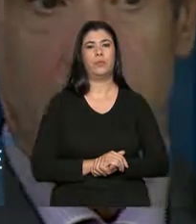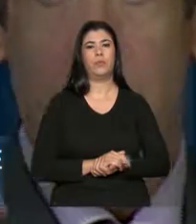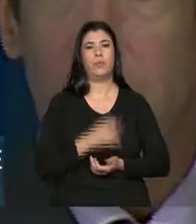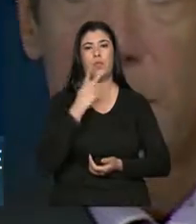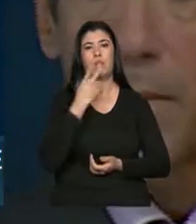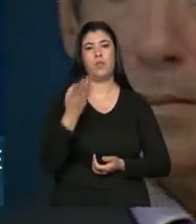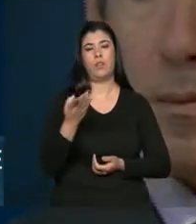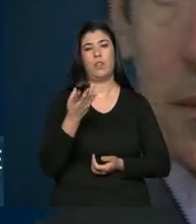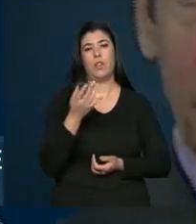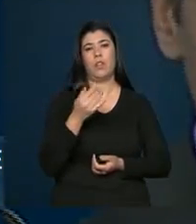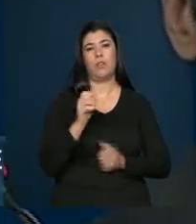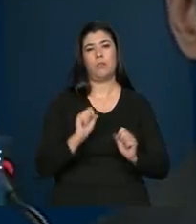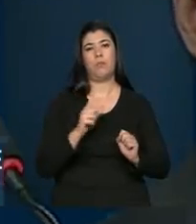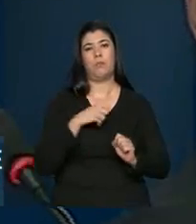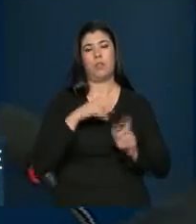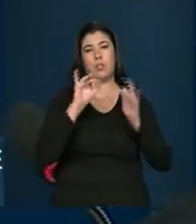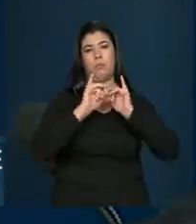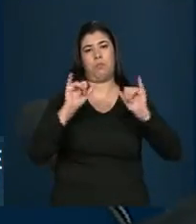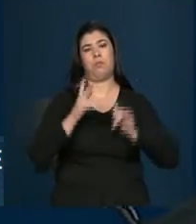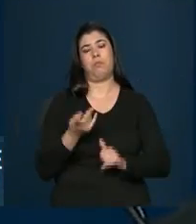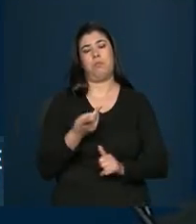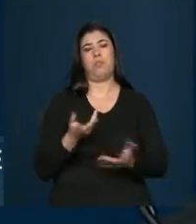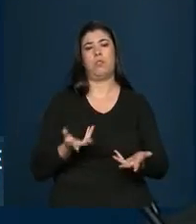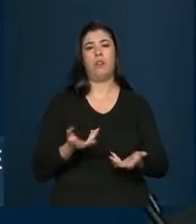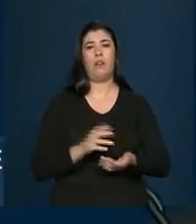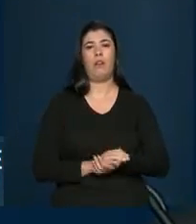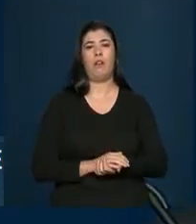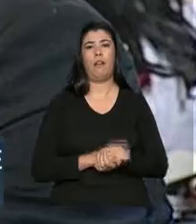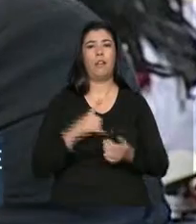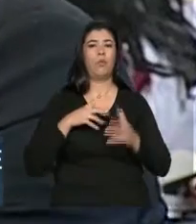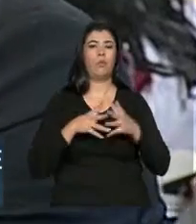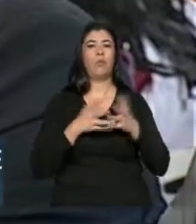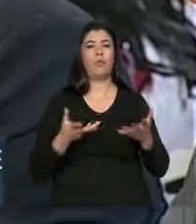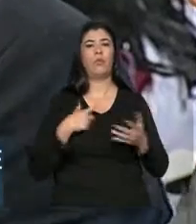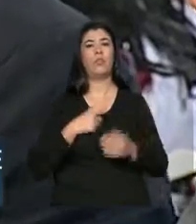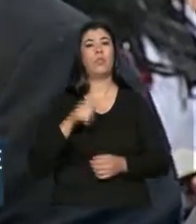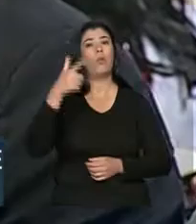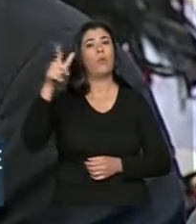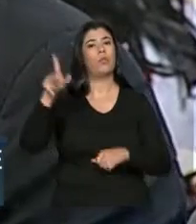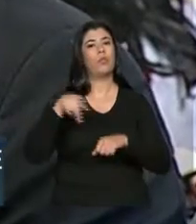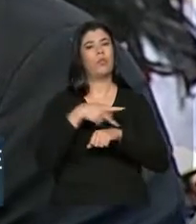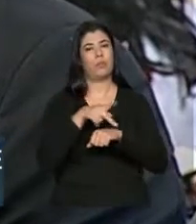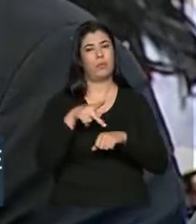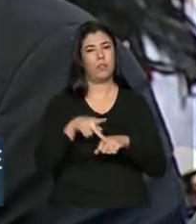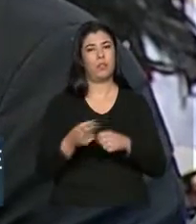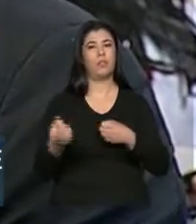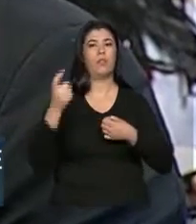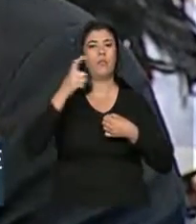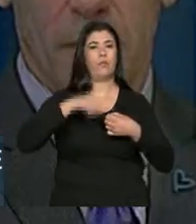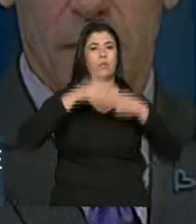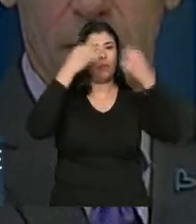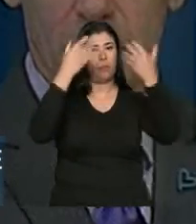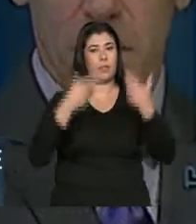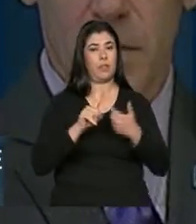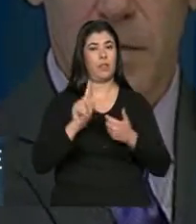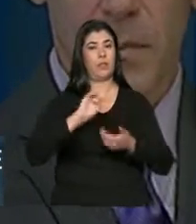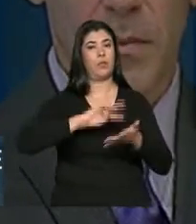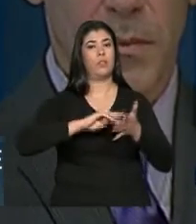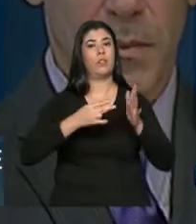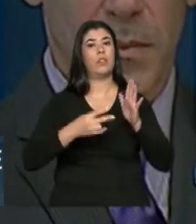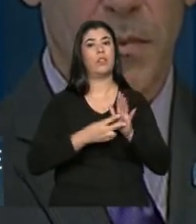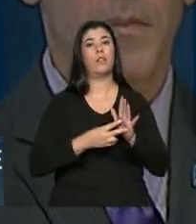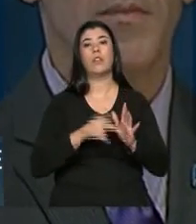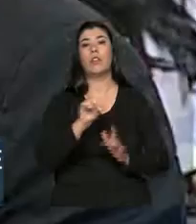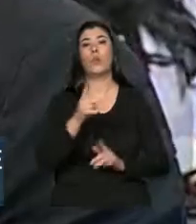Então, esclarecendo, é só a menção que está equivocada. Então, de fato, se refere ao exterior mesmo. Sim, mas voltando a dizer, não